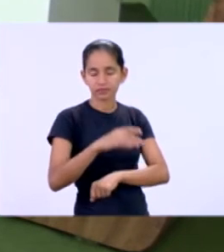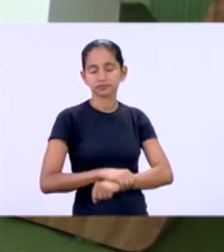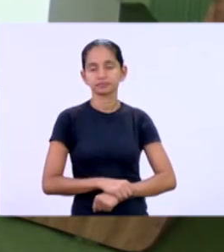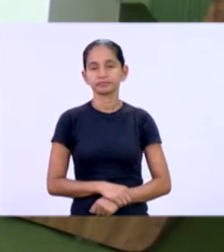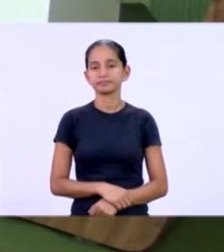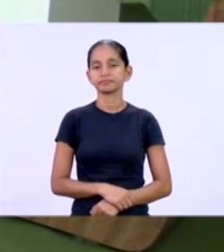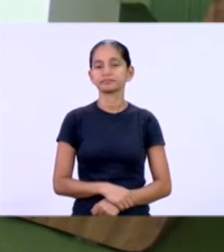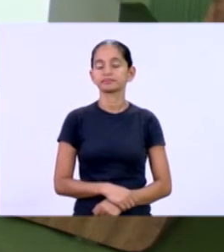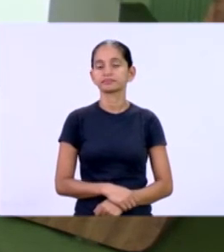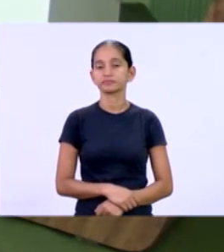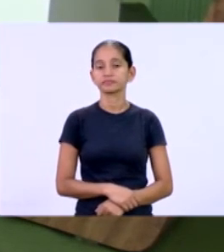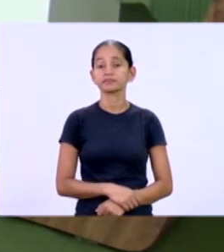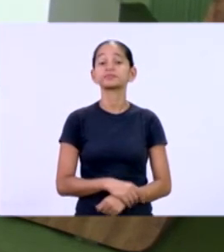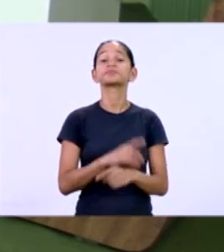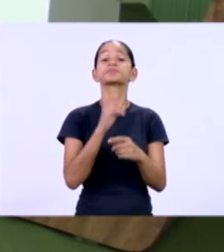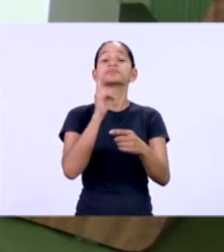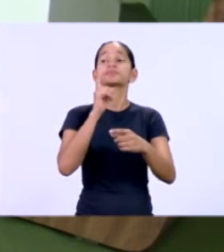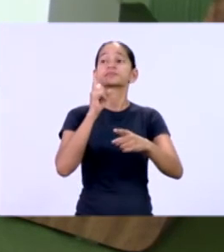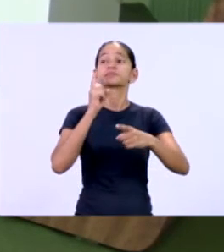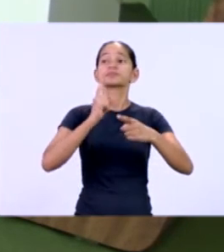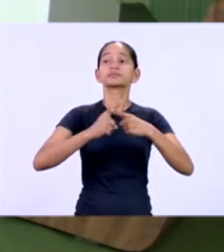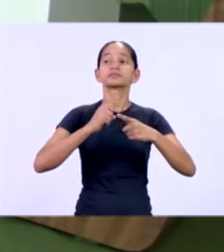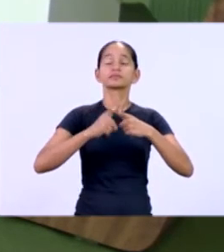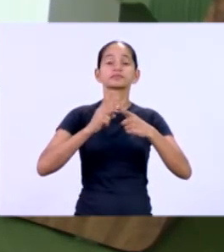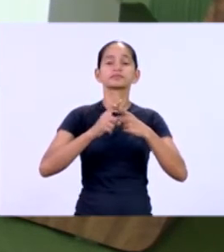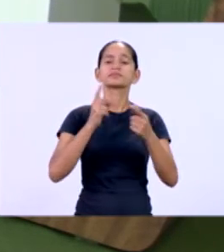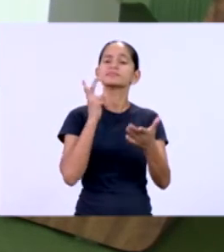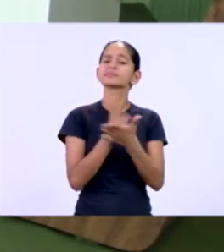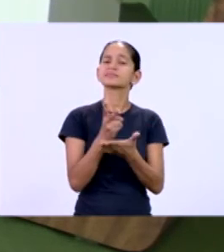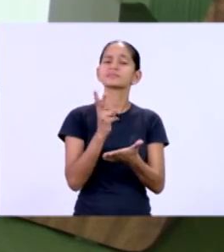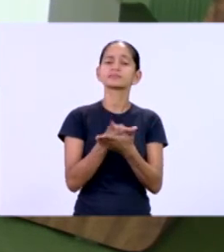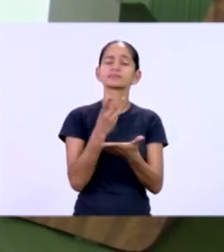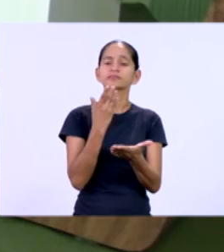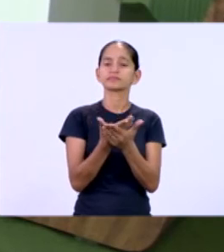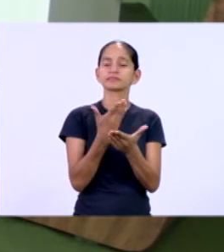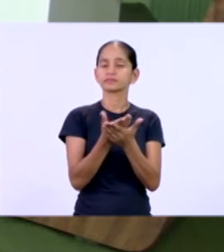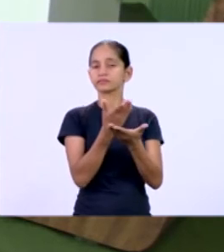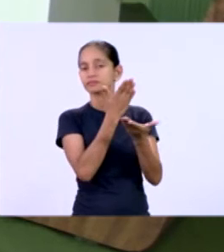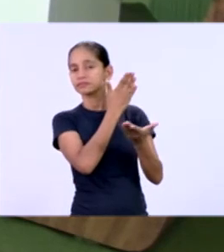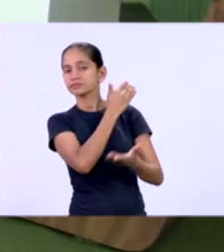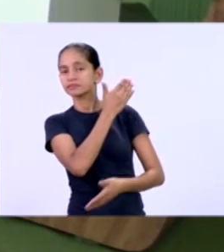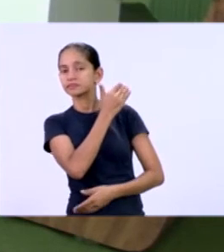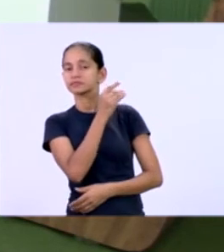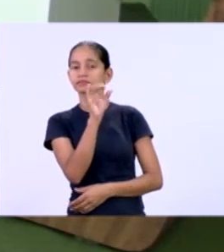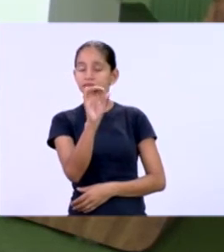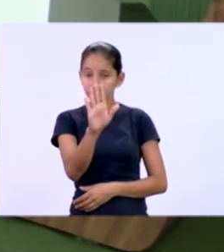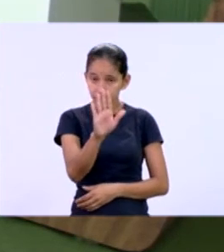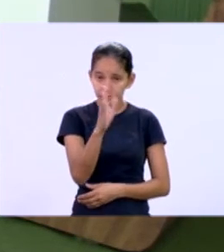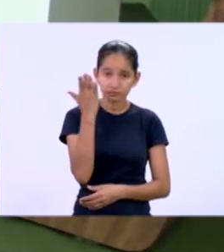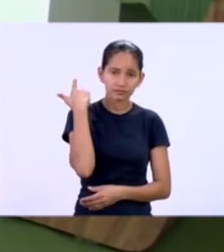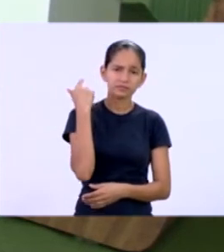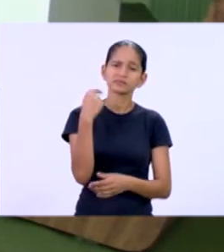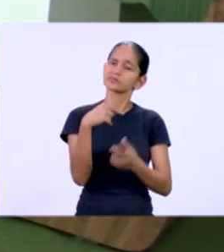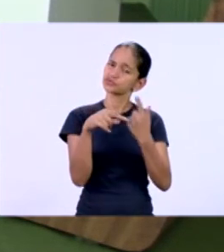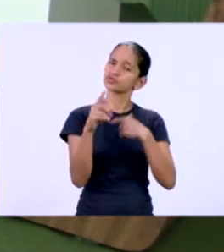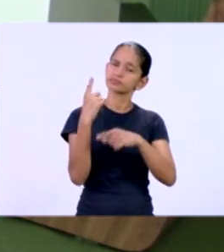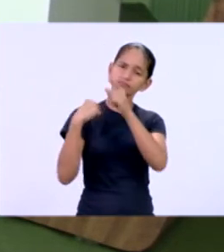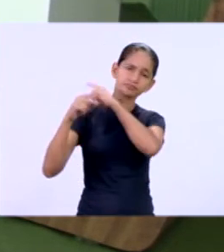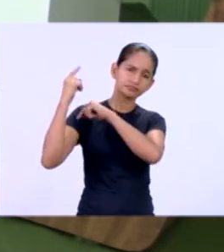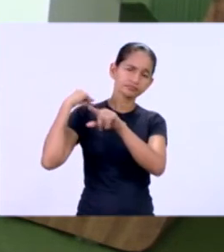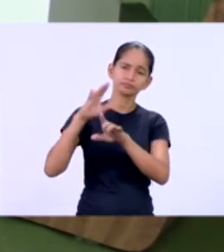Que eu acho que na aula passada... Já foi, é a mesma coisa. Acho que aqui é PIS, COFINS,